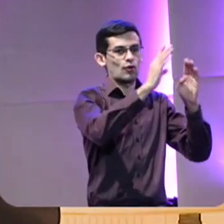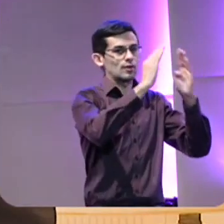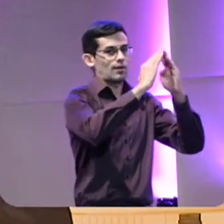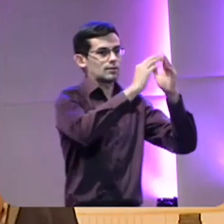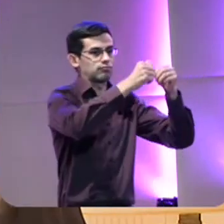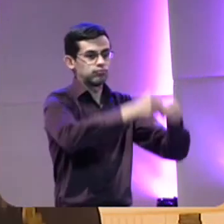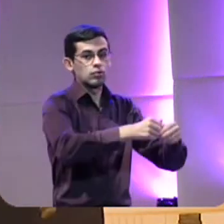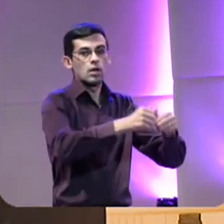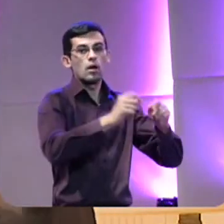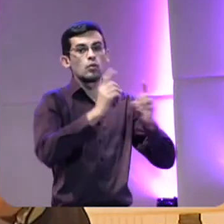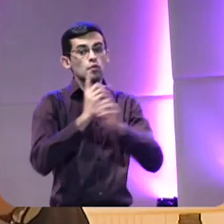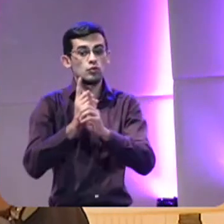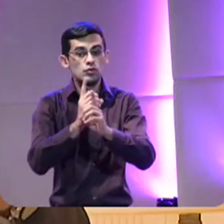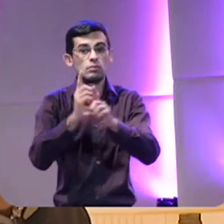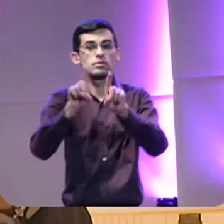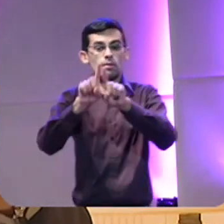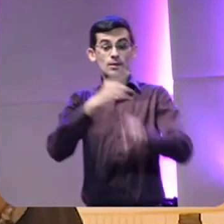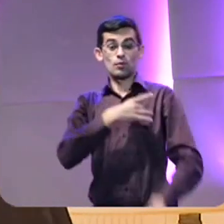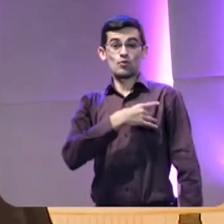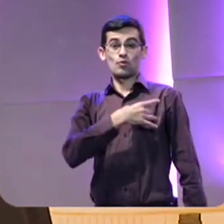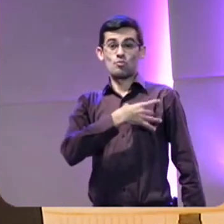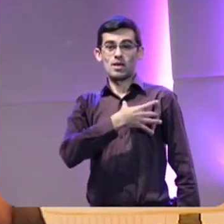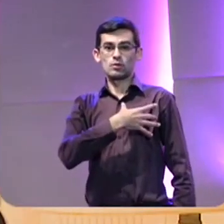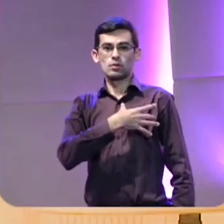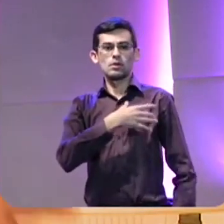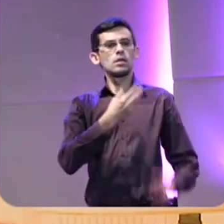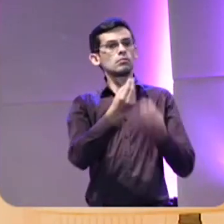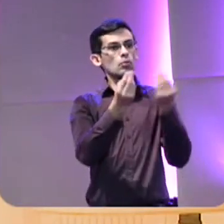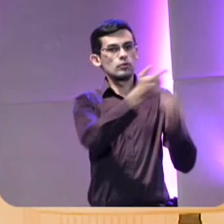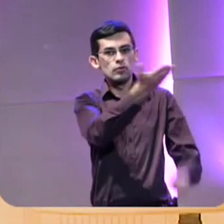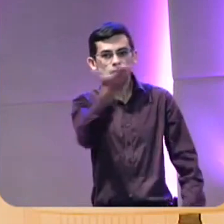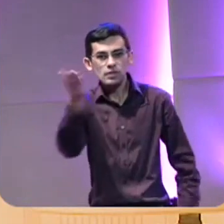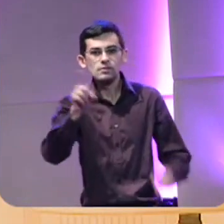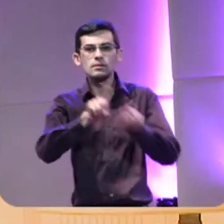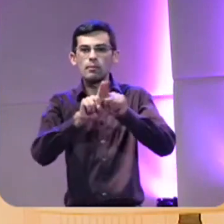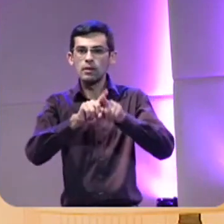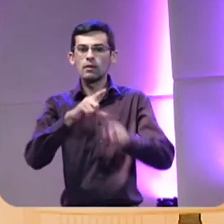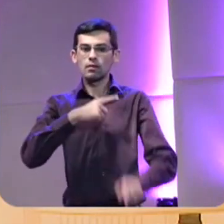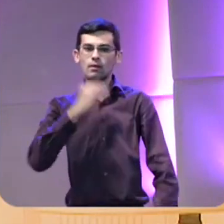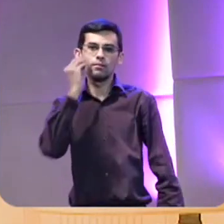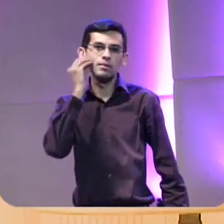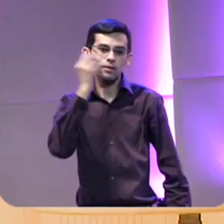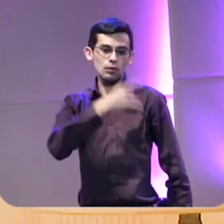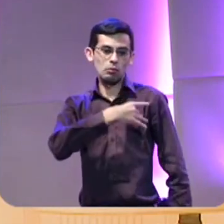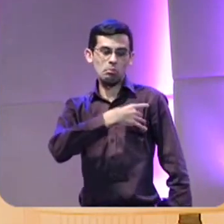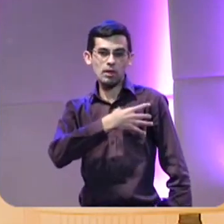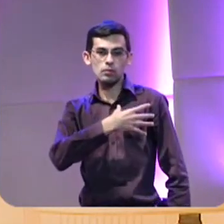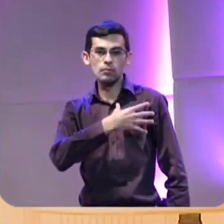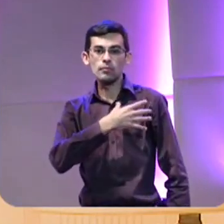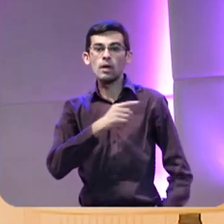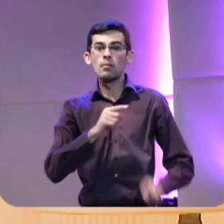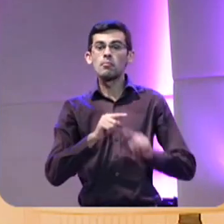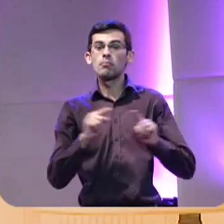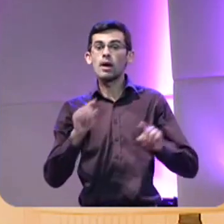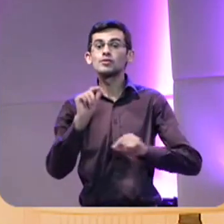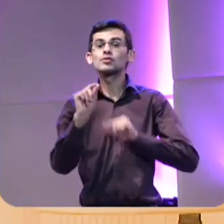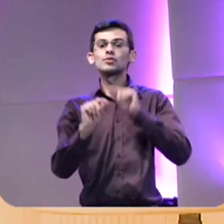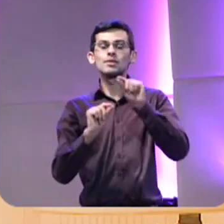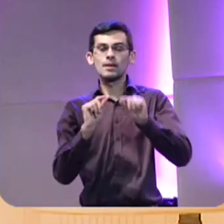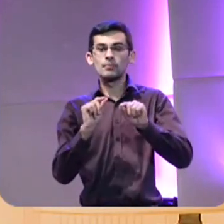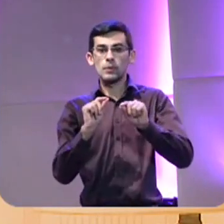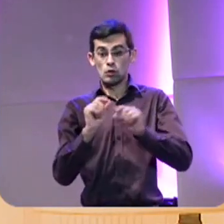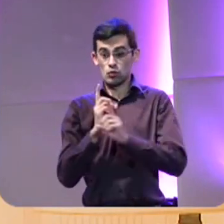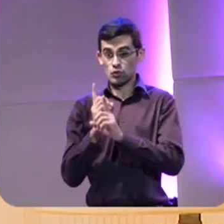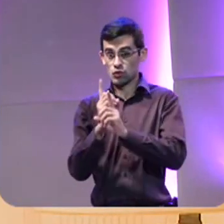casa. Os discípulos estavam com medo, e muitos de vocês têm vivido o medo, não é? E de repente, porque